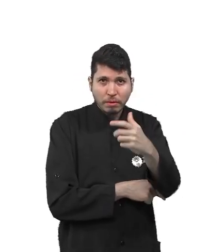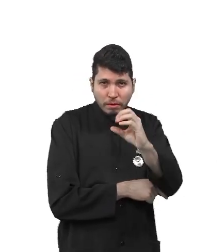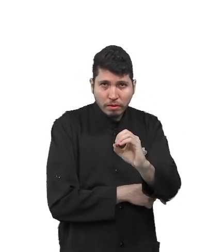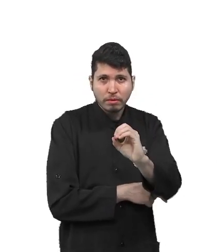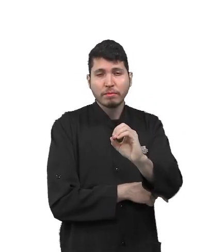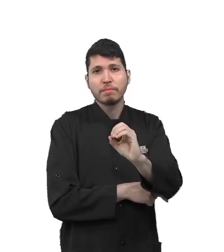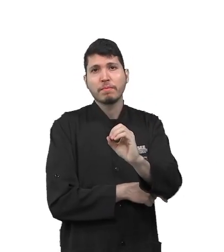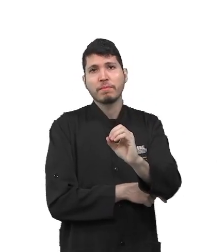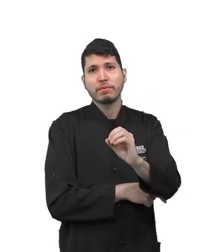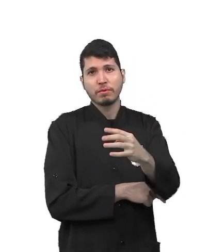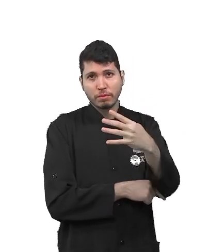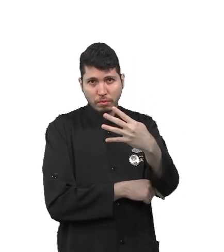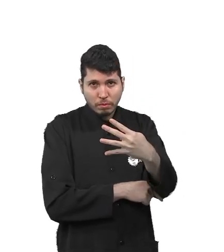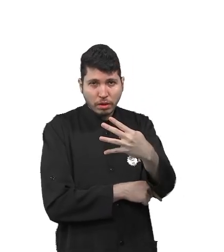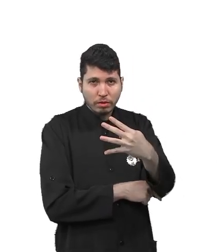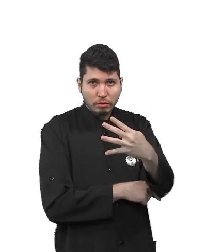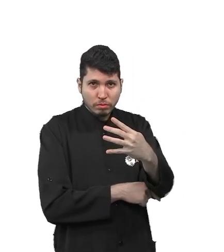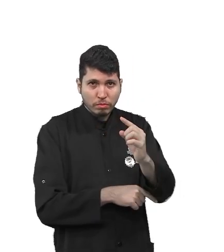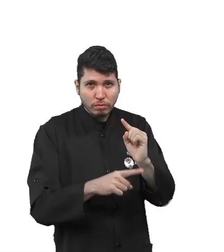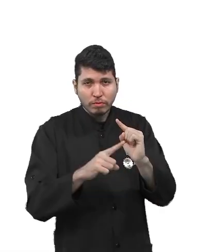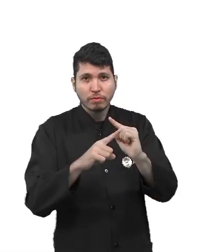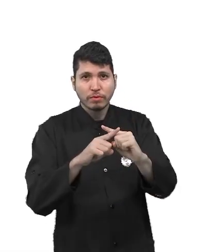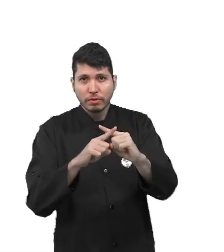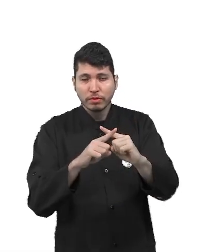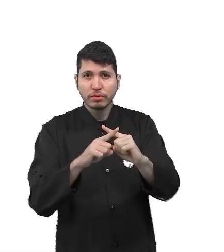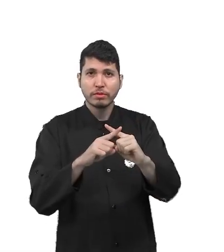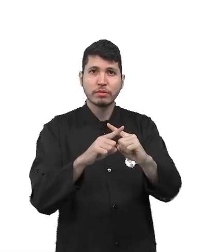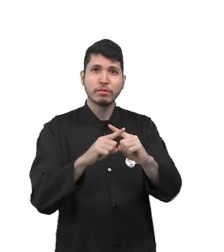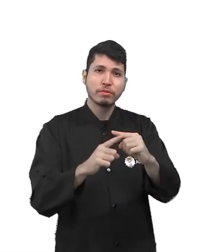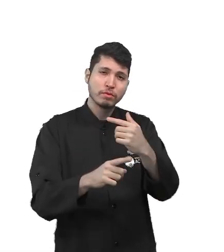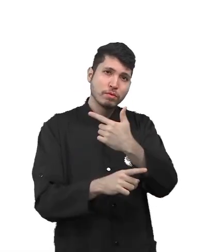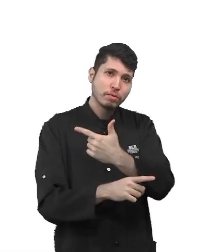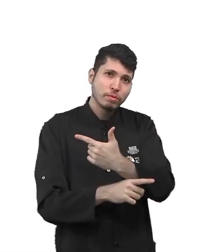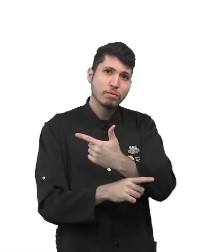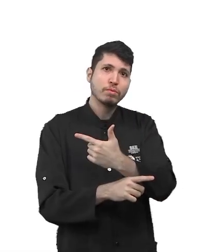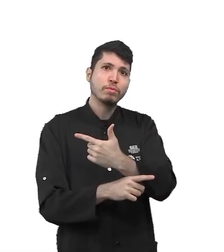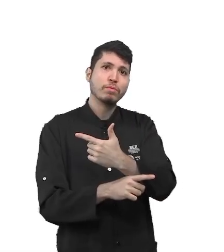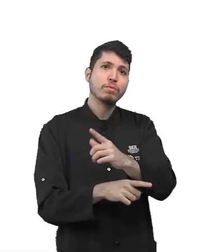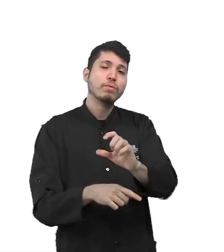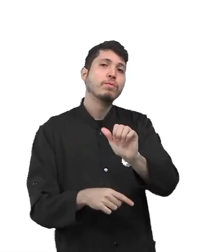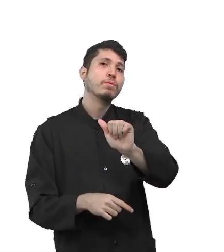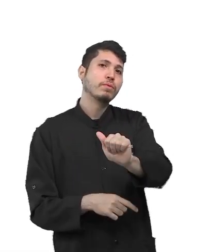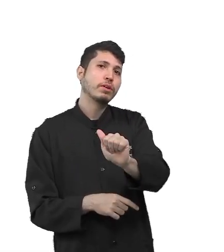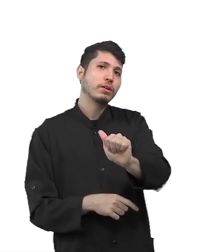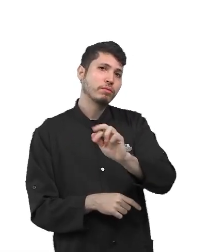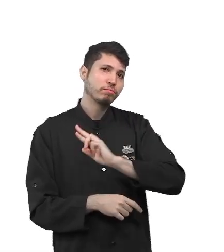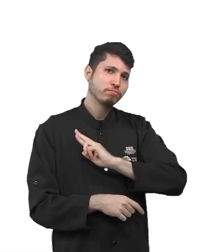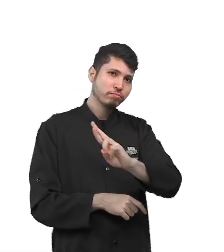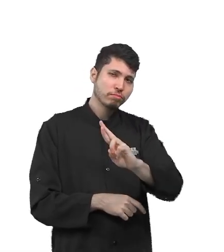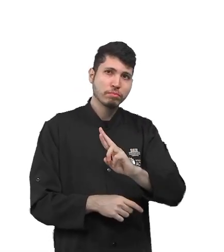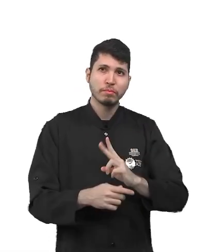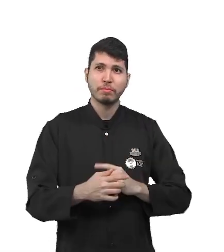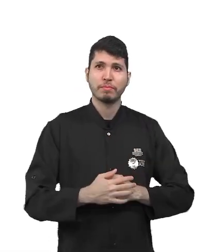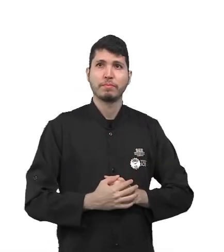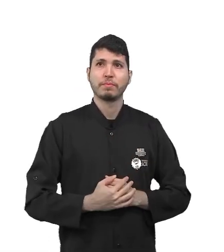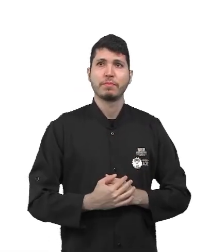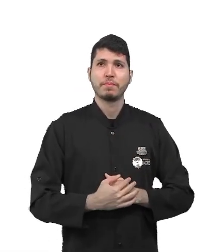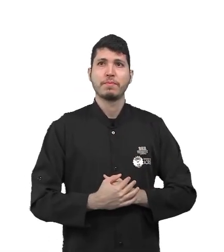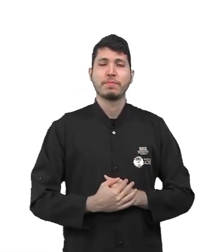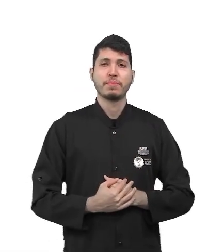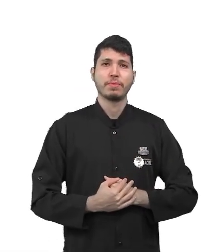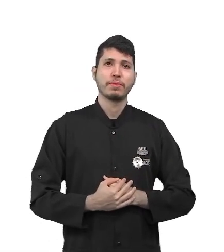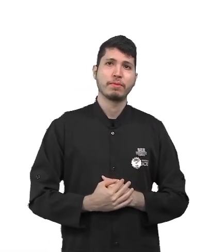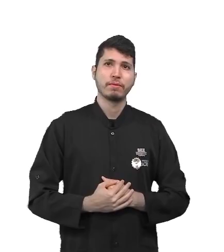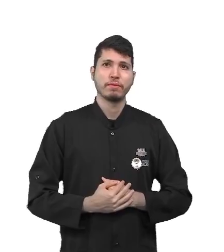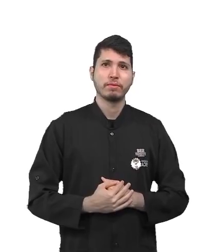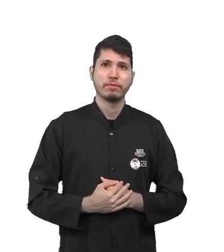4 vezes o valor de A. Quem é o valor de A? O A vale 2 e o nosso C vale 1.600. Está botando um zerinho aqui. Vamos lá.